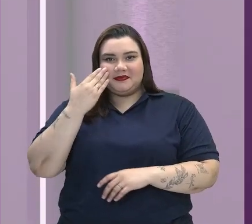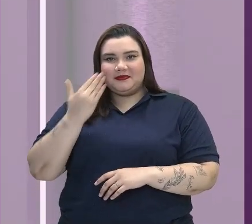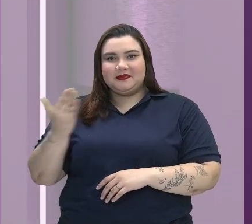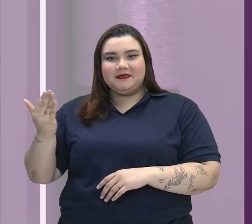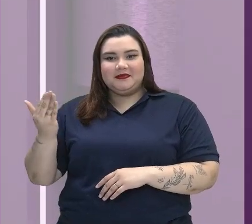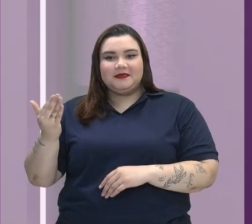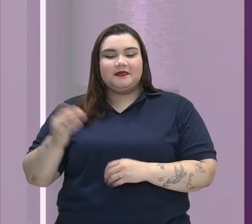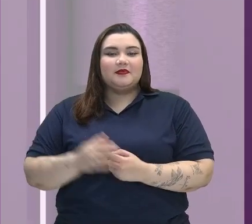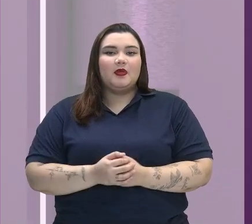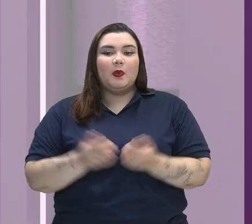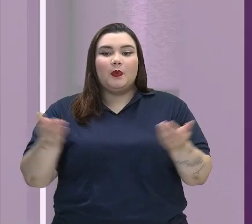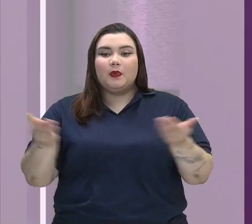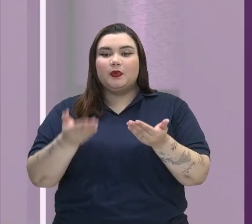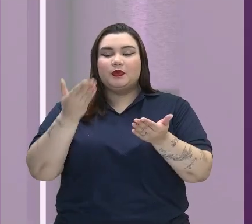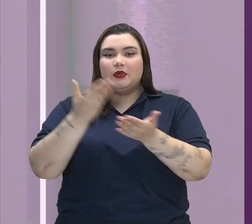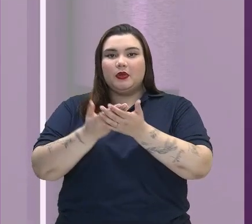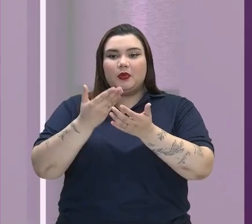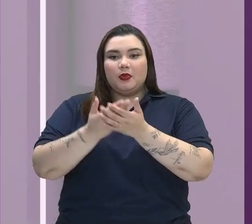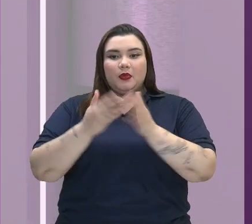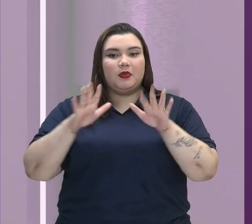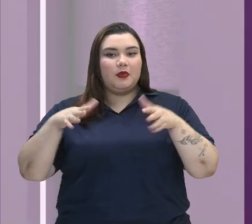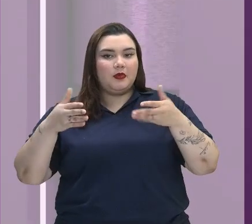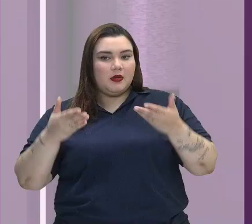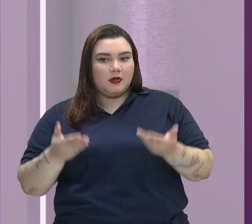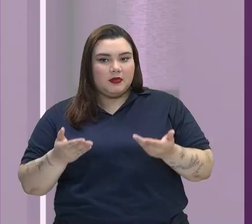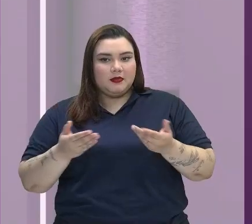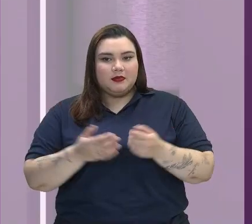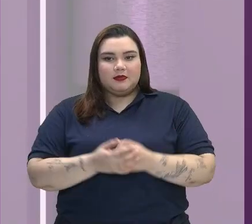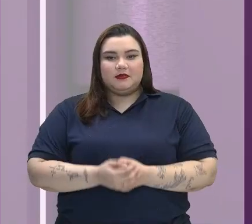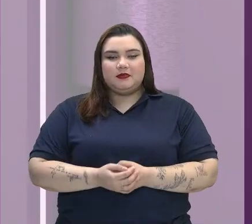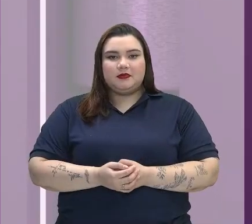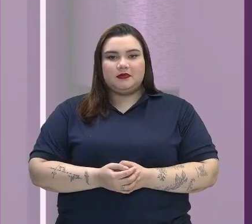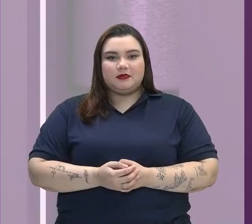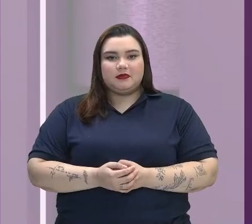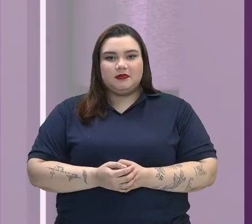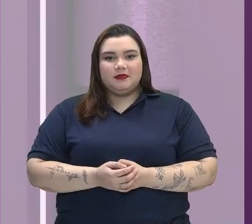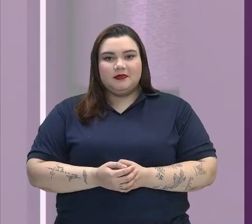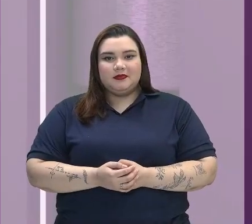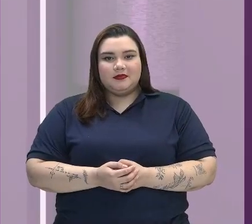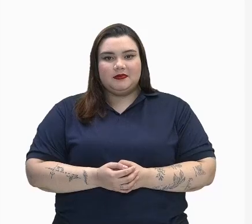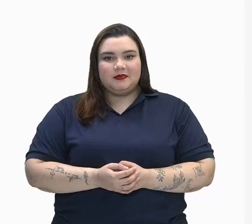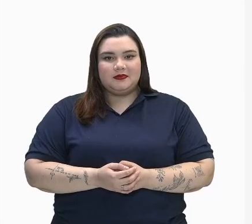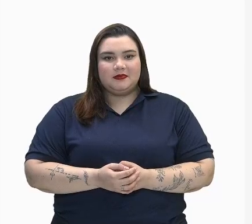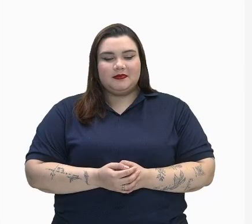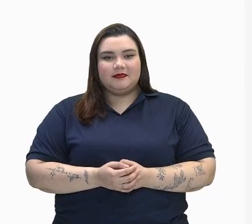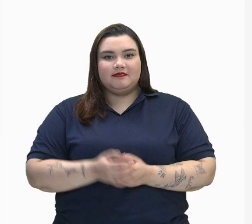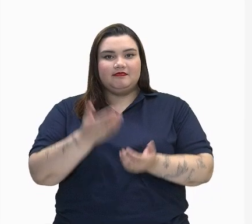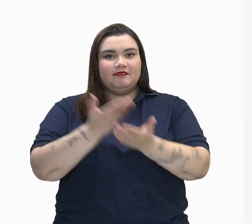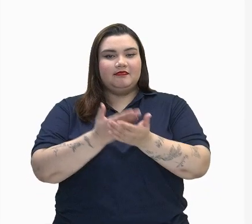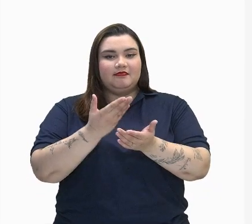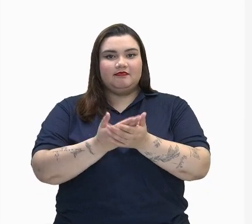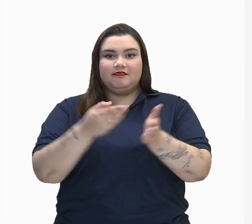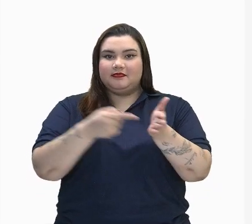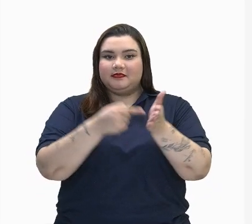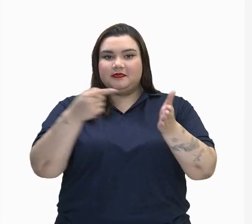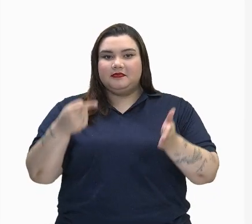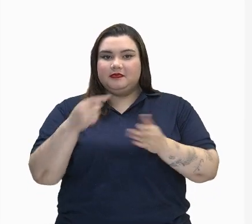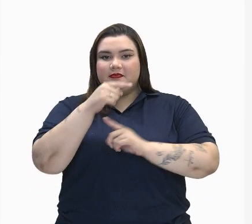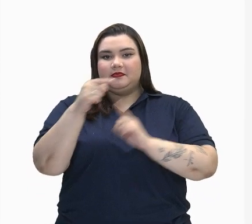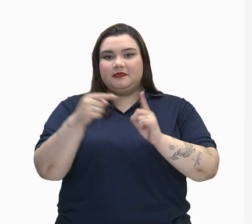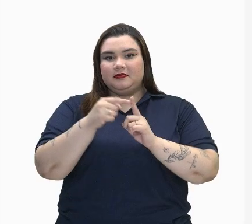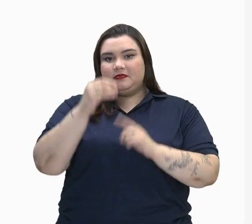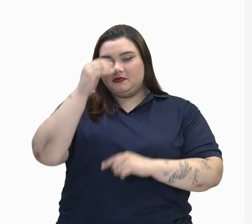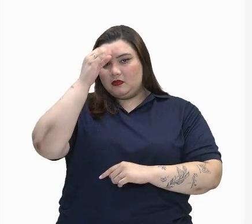E nós veremos então qual é o conteúdo da nossa primeira aula. Vamos então à nossa cartela? O objeto de conhecimento